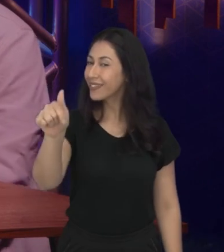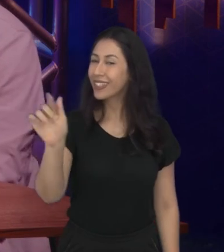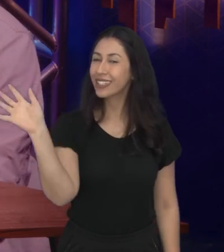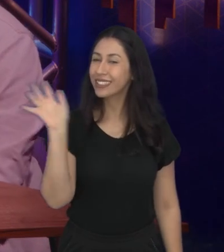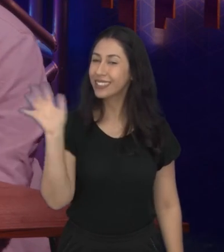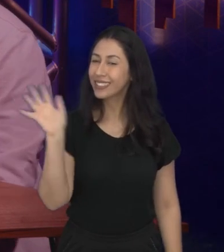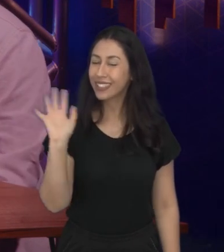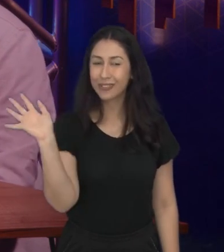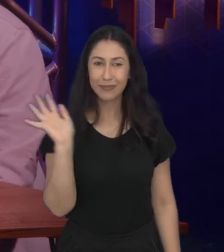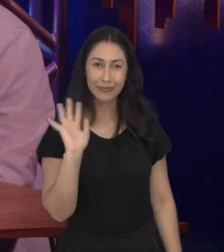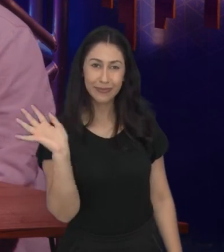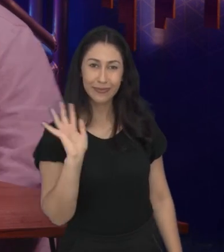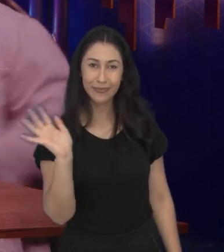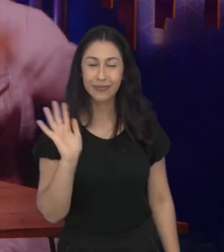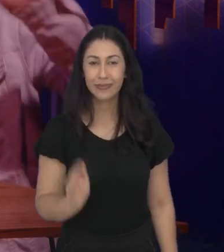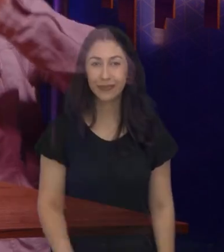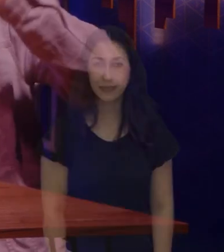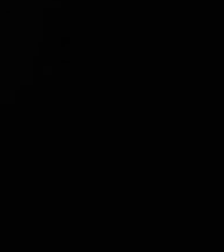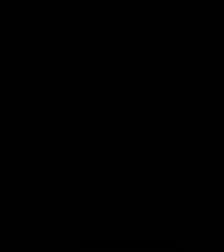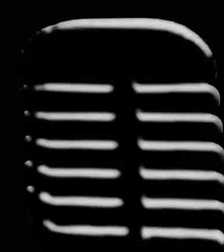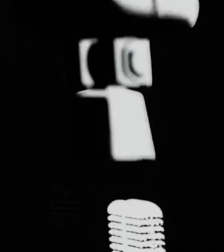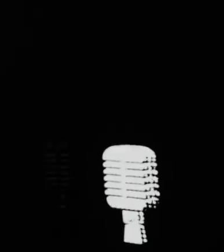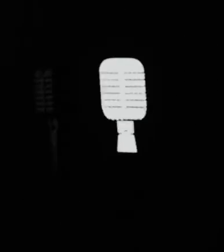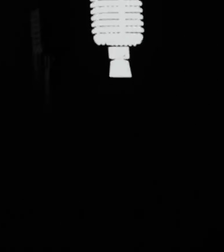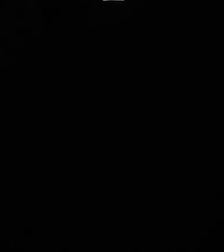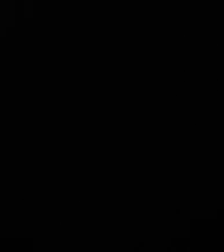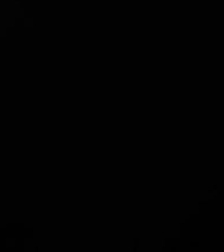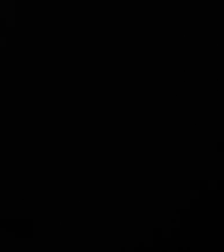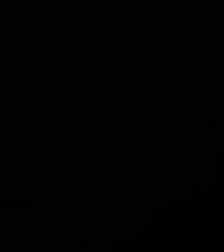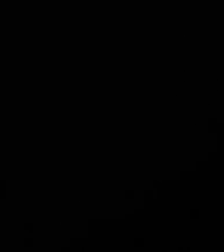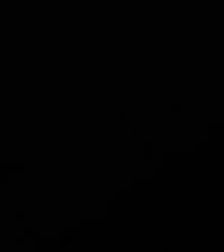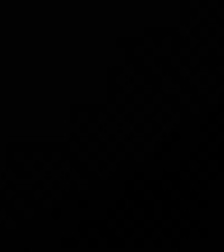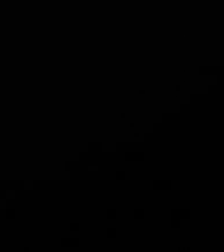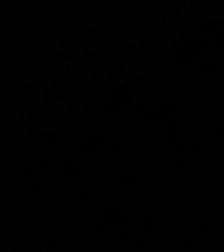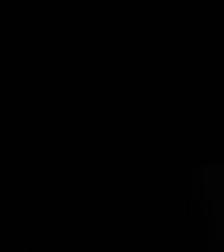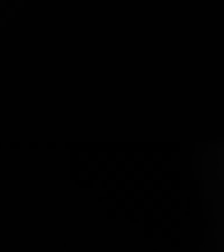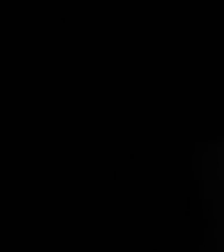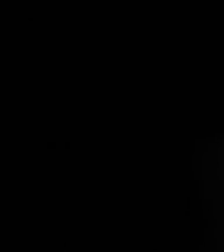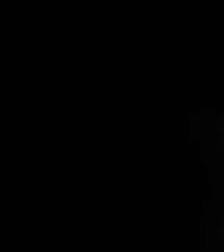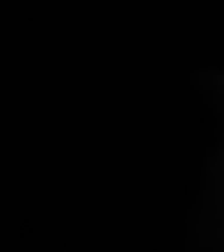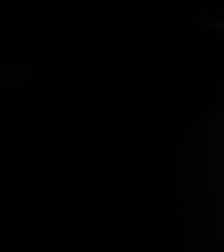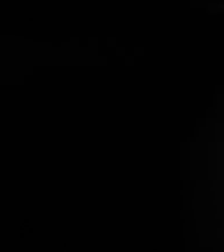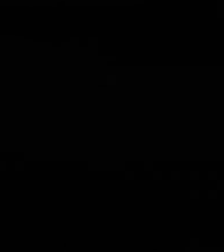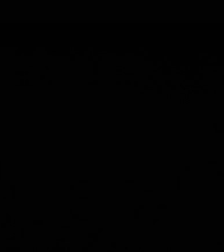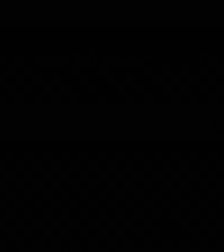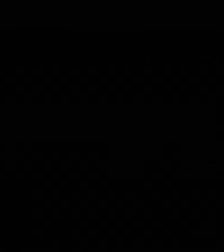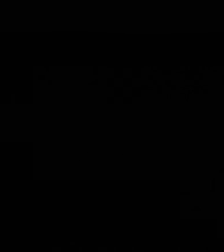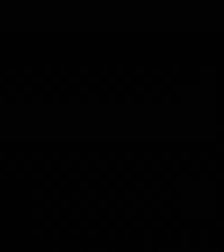vem e é isso aí, até lá.